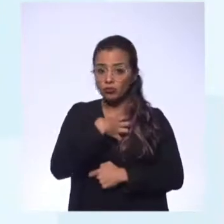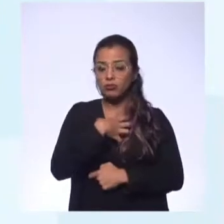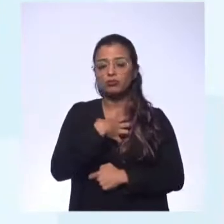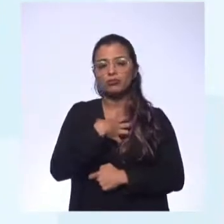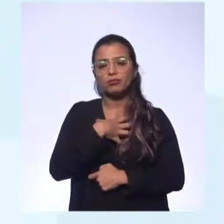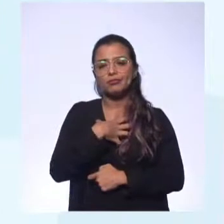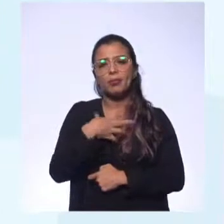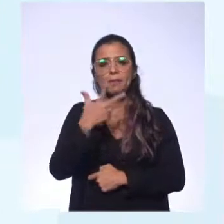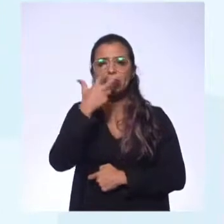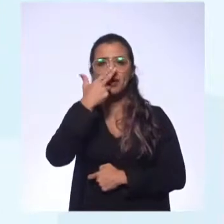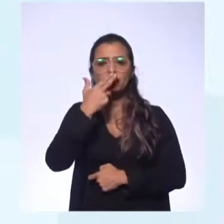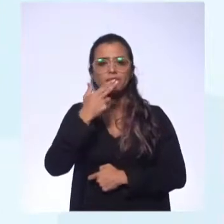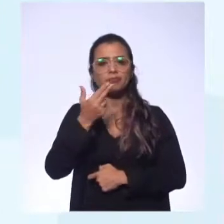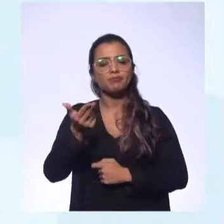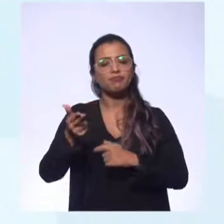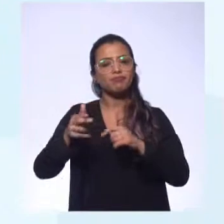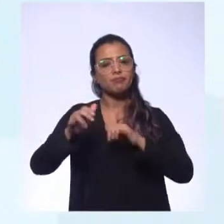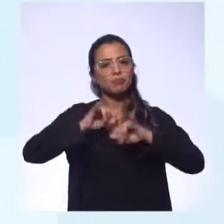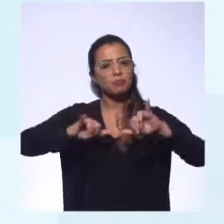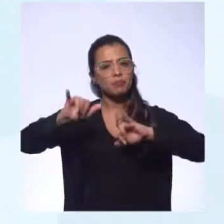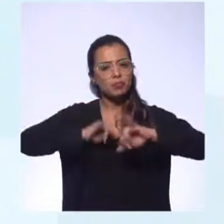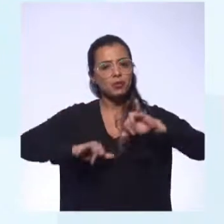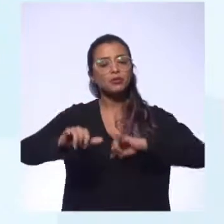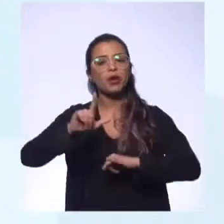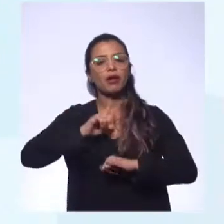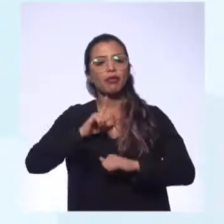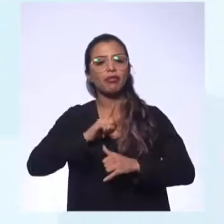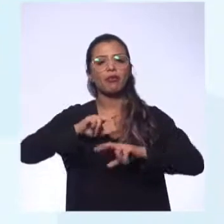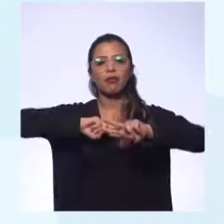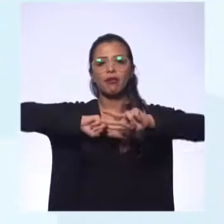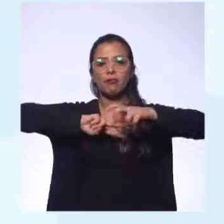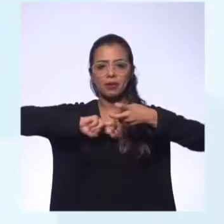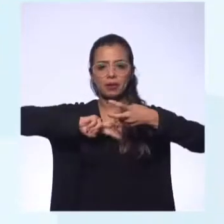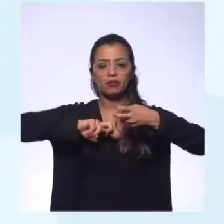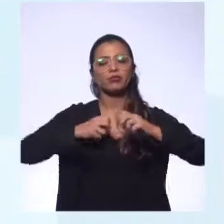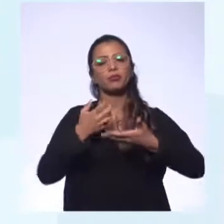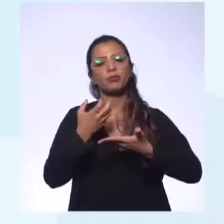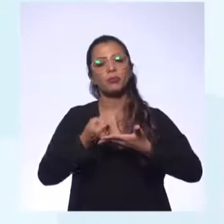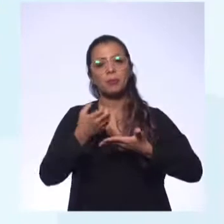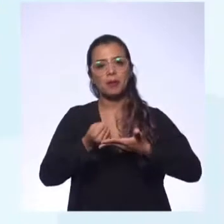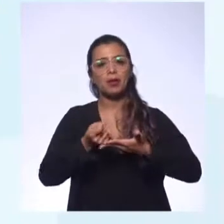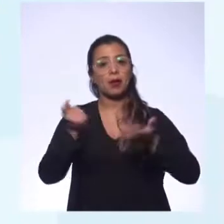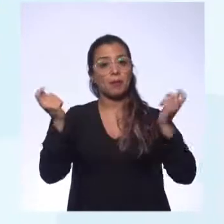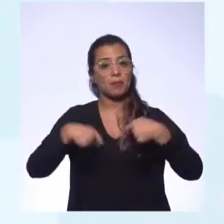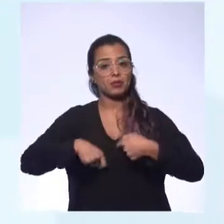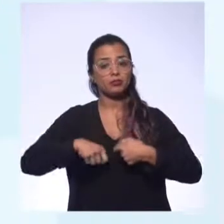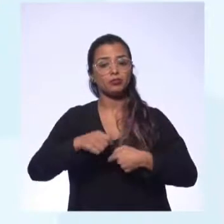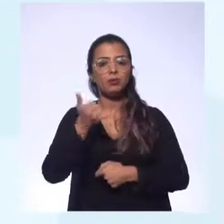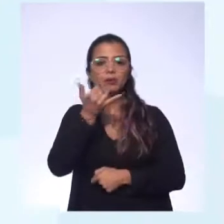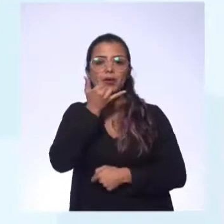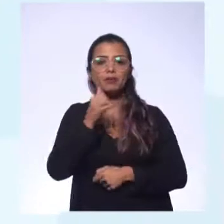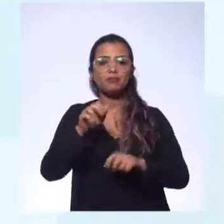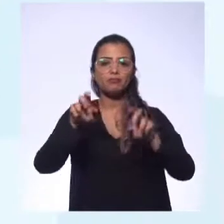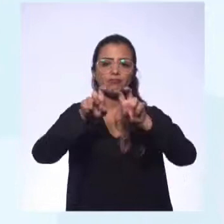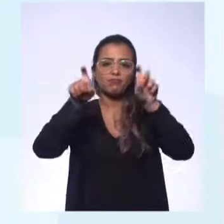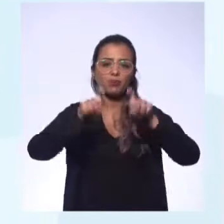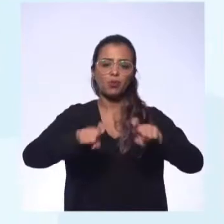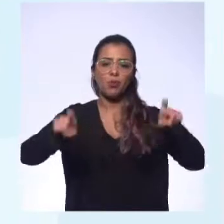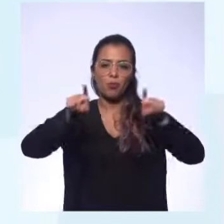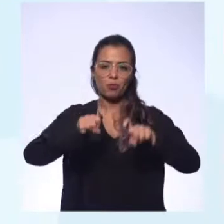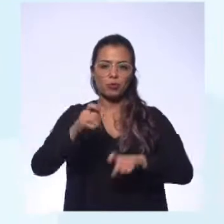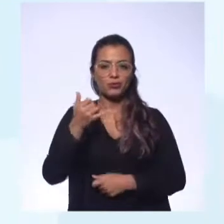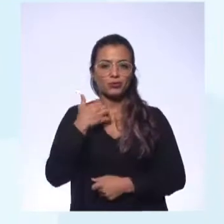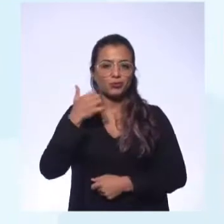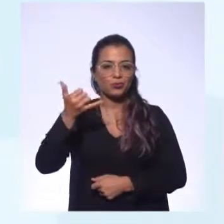uma pequena central multimídia, com diversos aplicativos e algumas capacidades em um pequeno computador portátil.